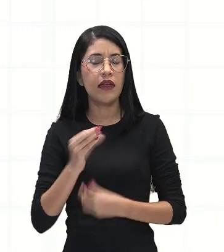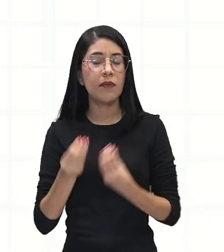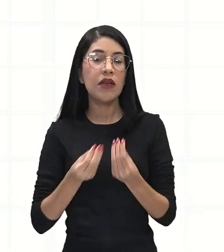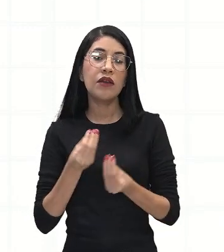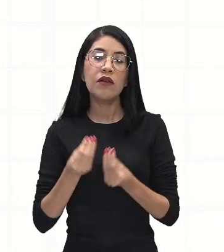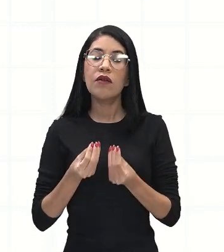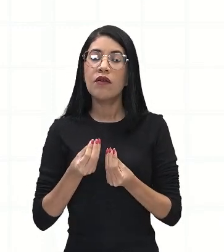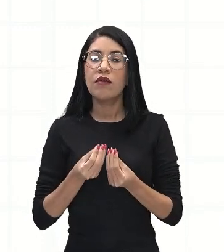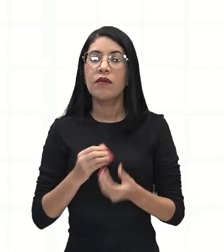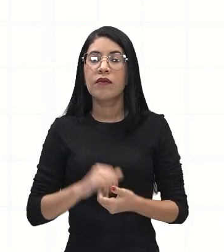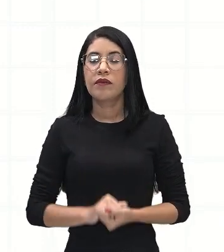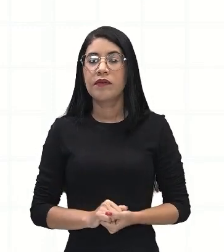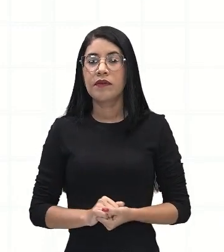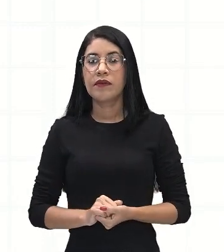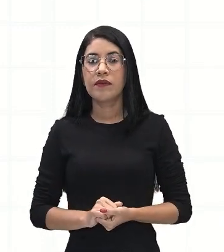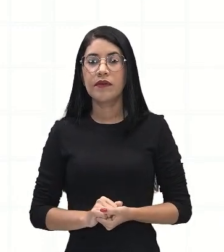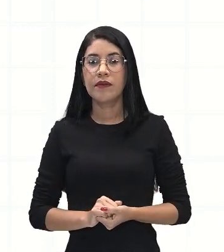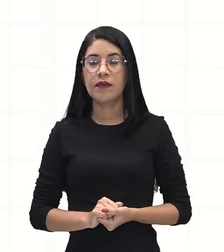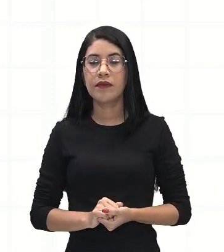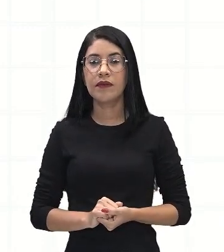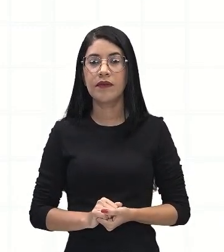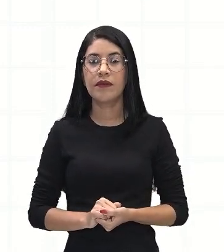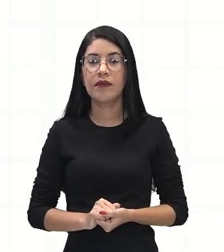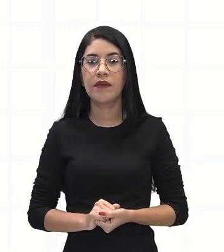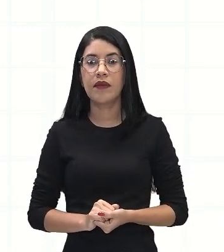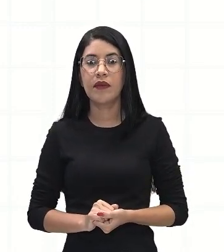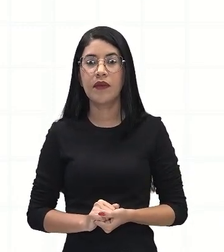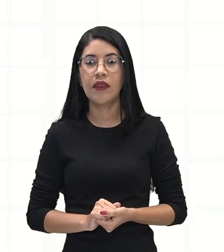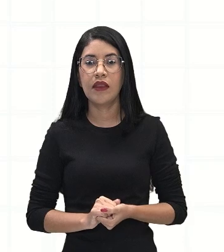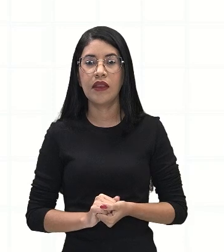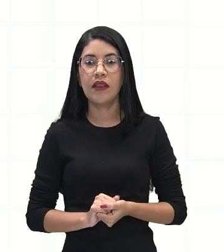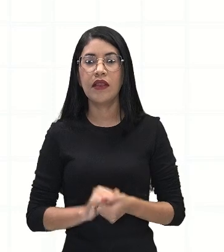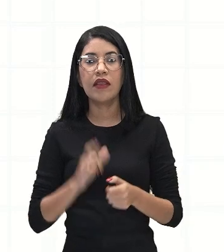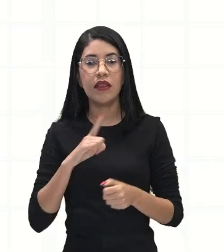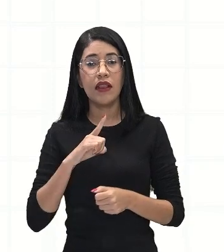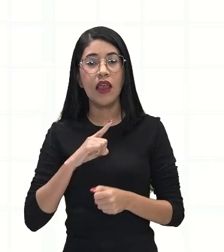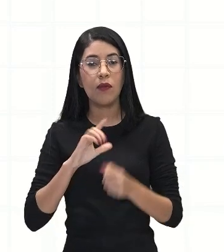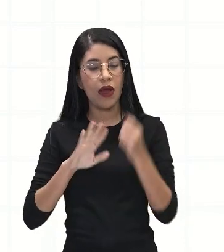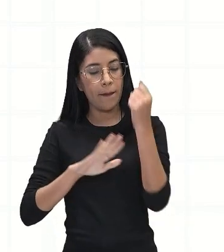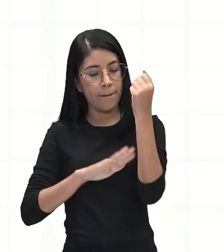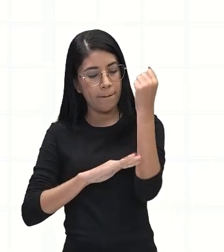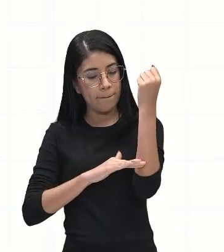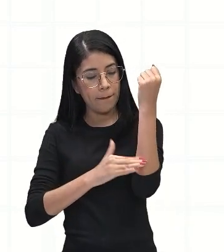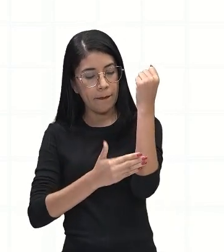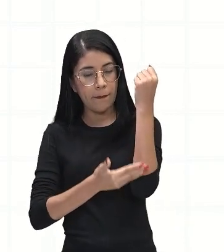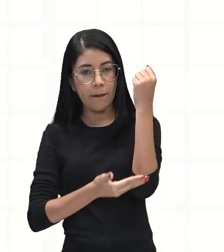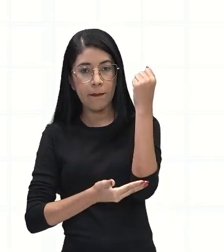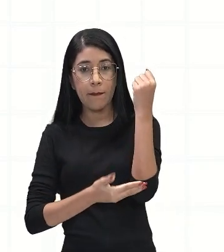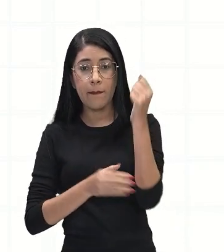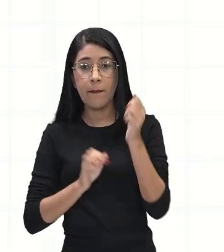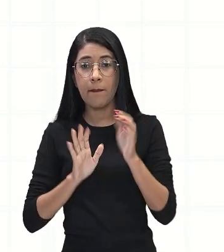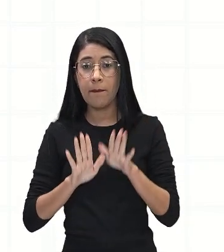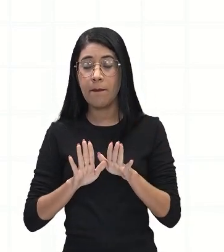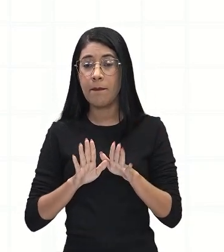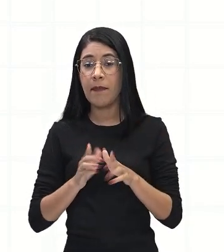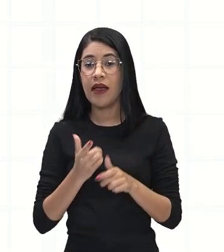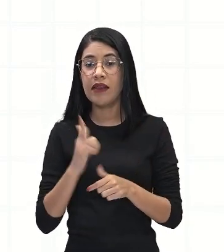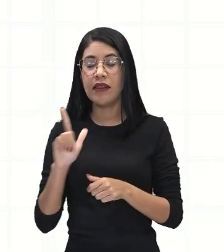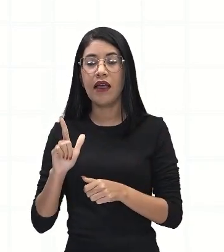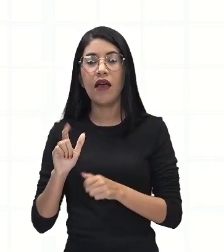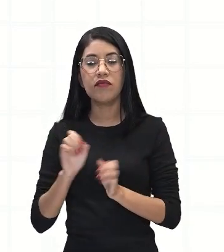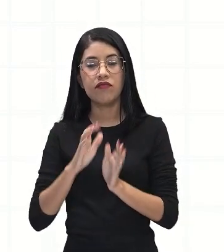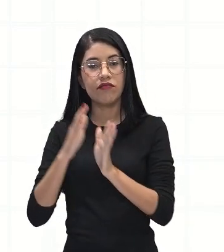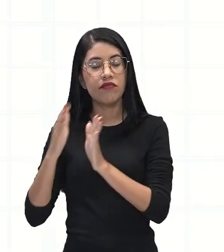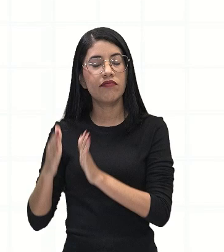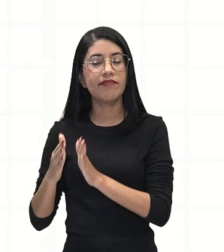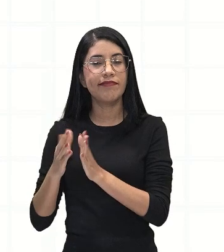curvatura existente, né? Ela é bem pequena. Porém, nessa figura aqui ao lado, nós